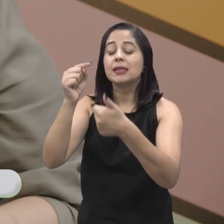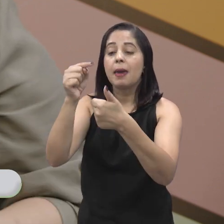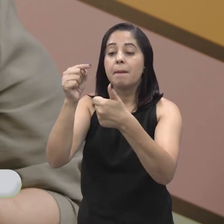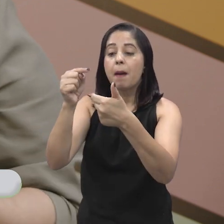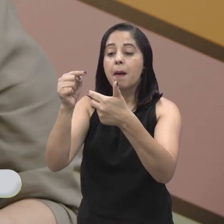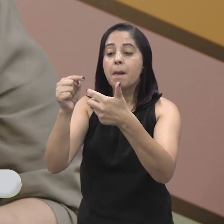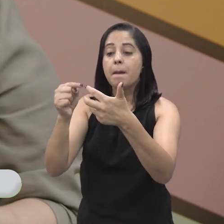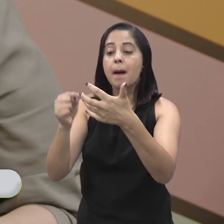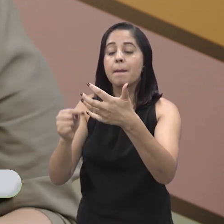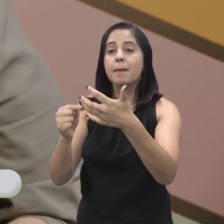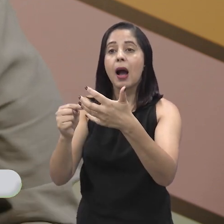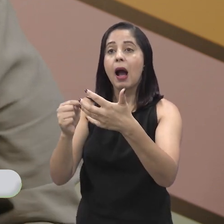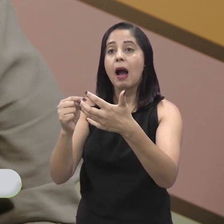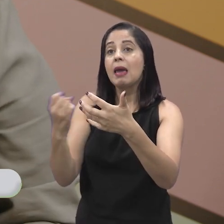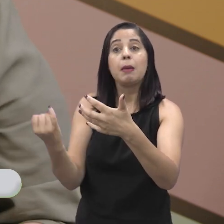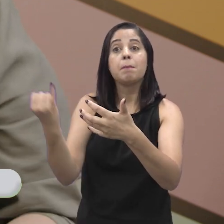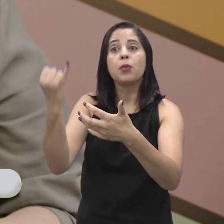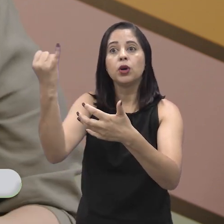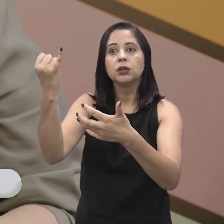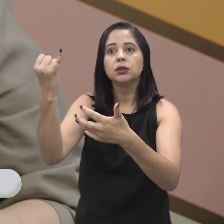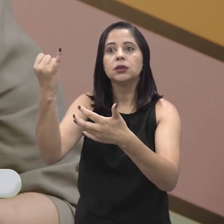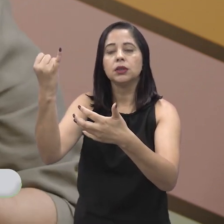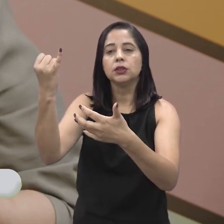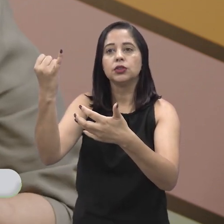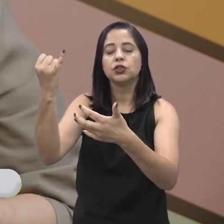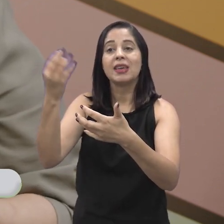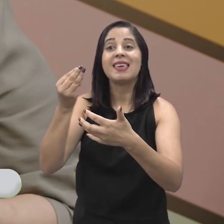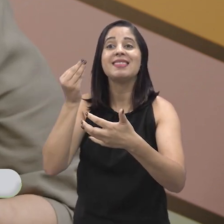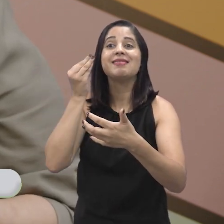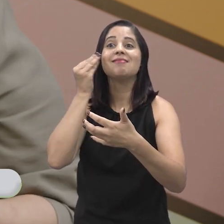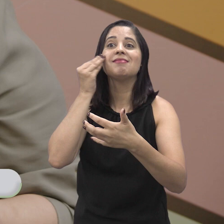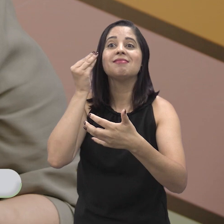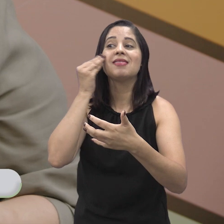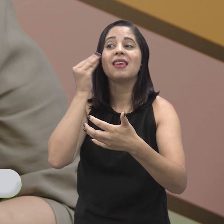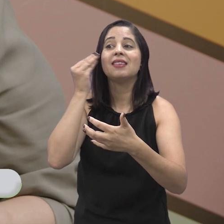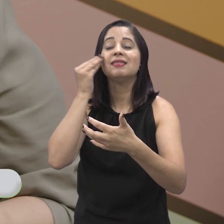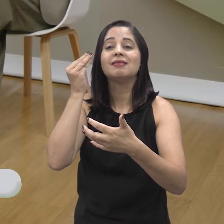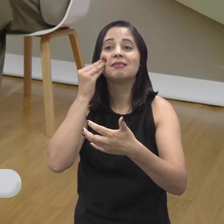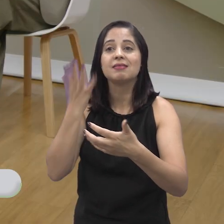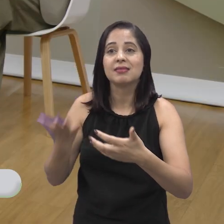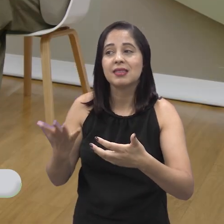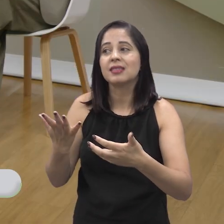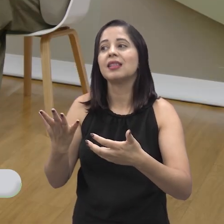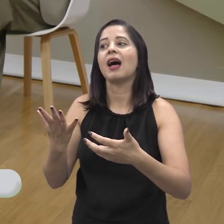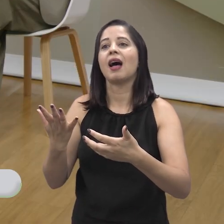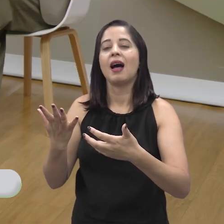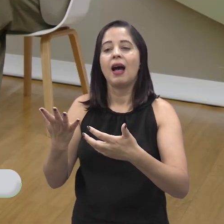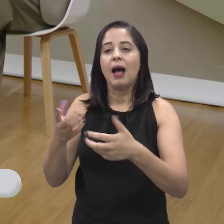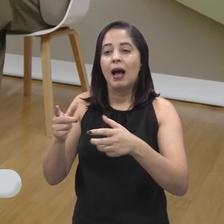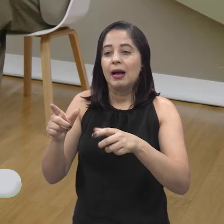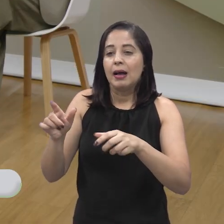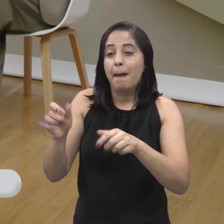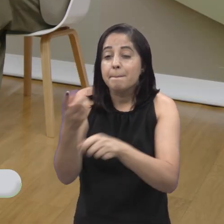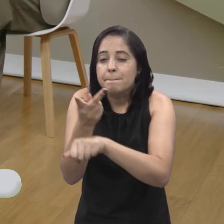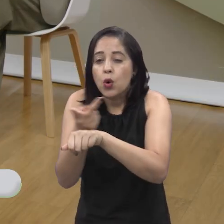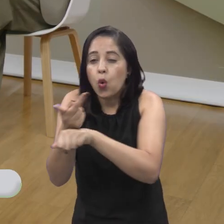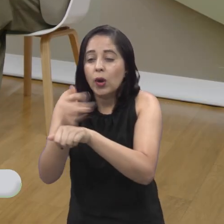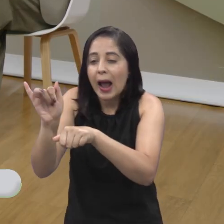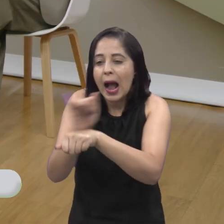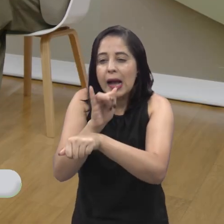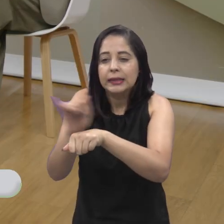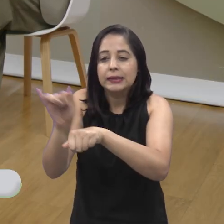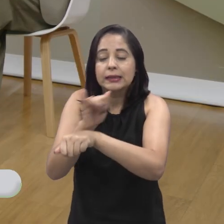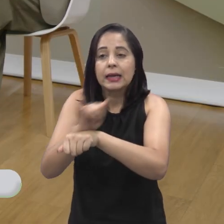e ir se adaptando a elas, né, e trazendo a si mesmo maneiras eficazes de suprir